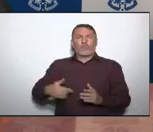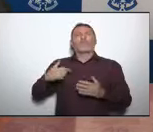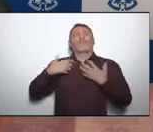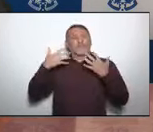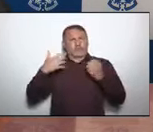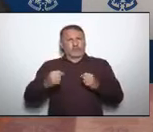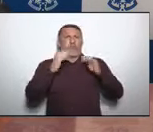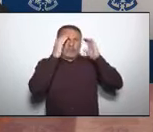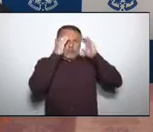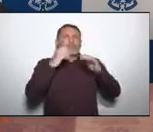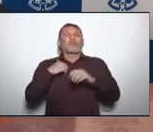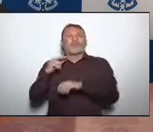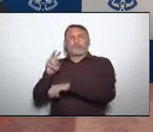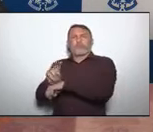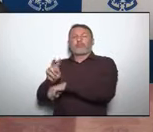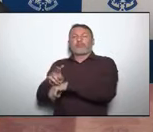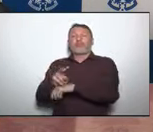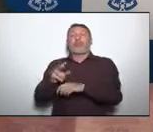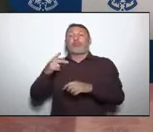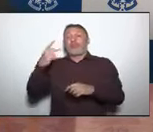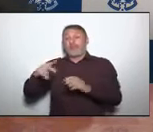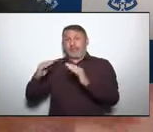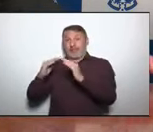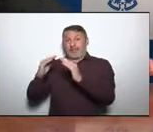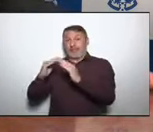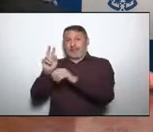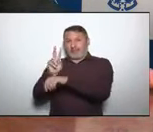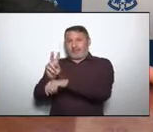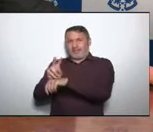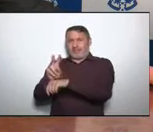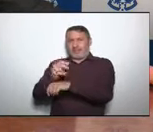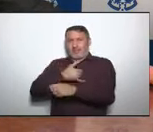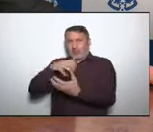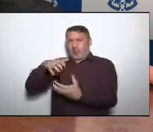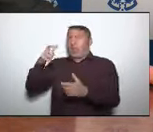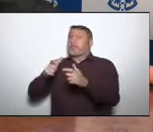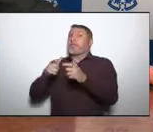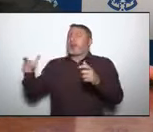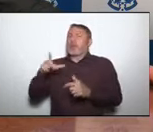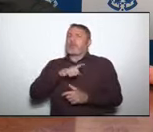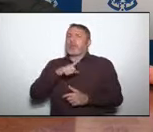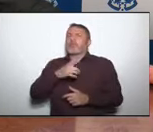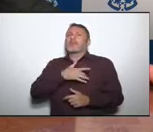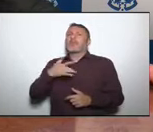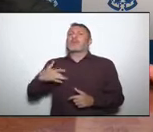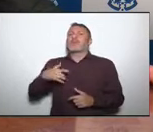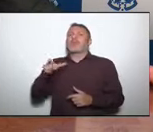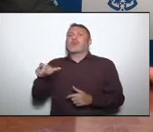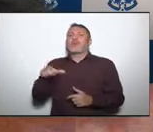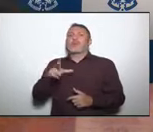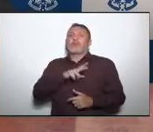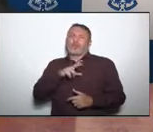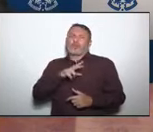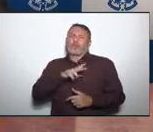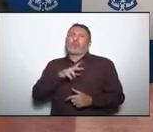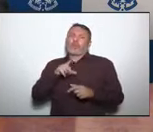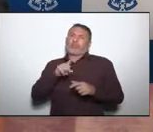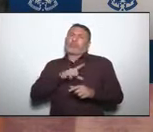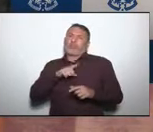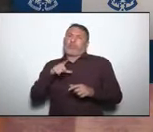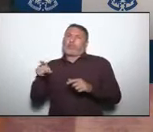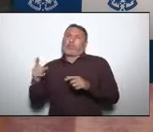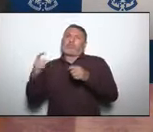parte de todos os idosos que tem lá tem plano de saúde e estão, então, numa gestão da casa com